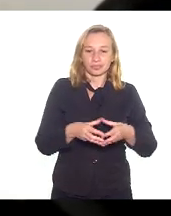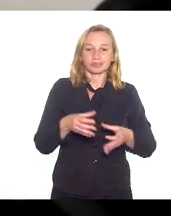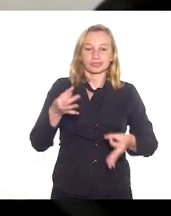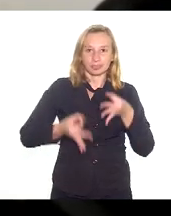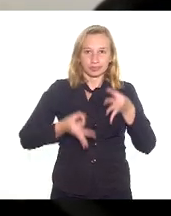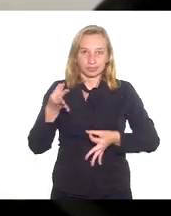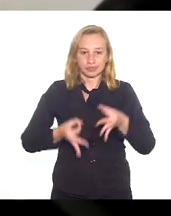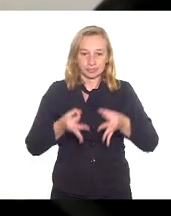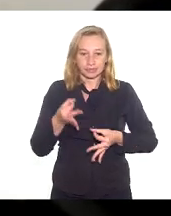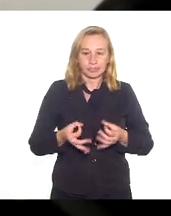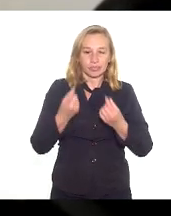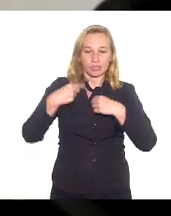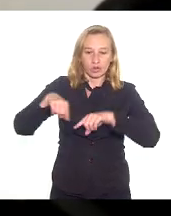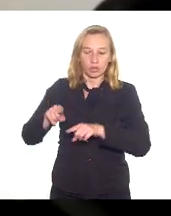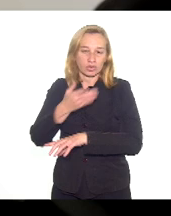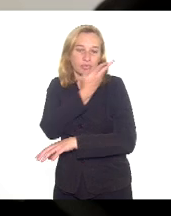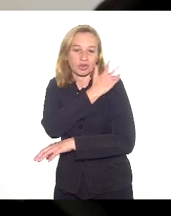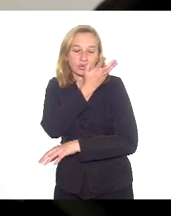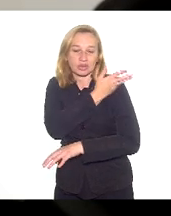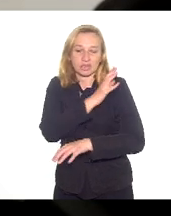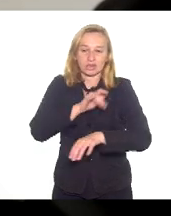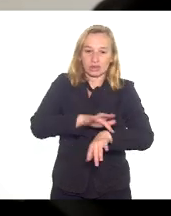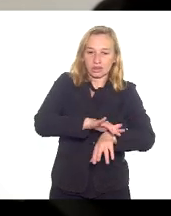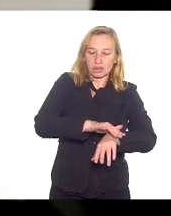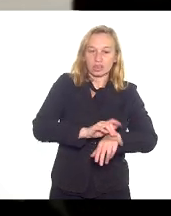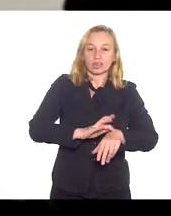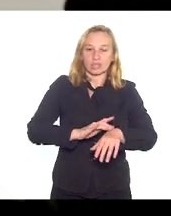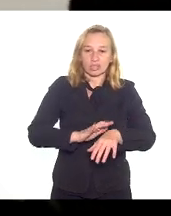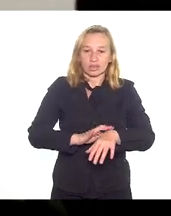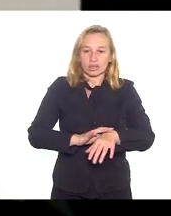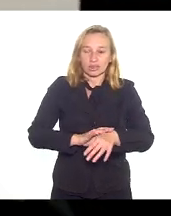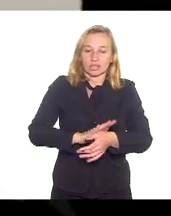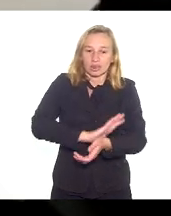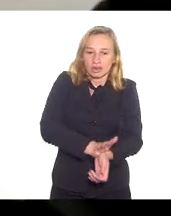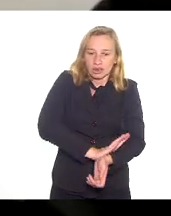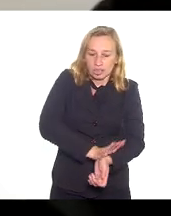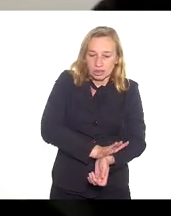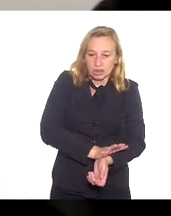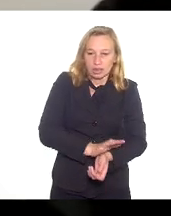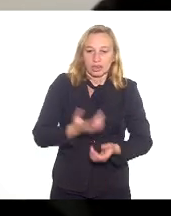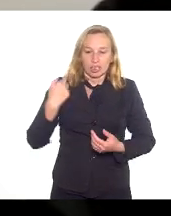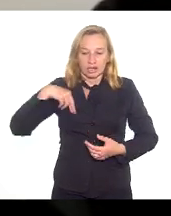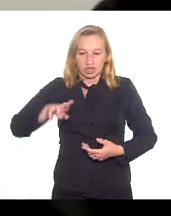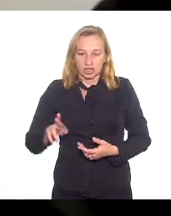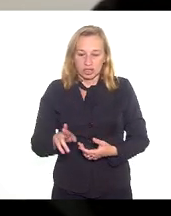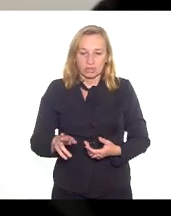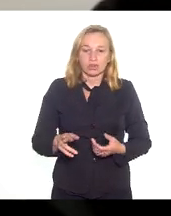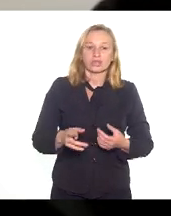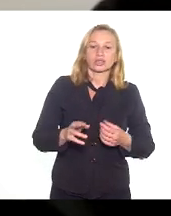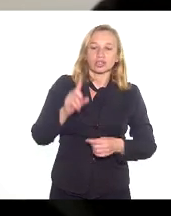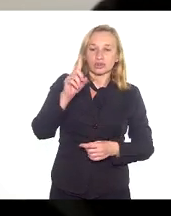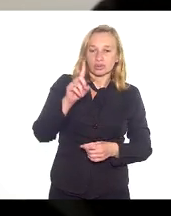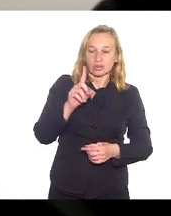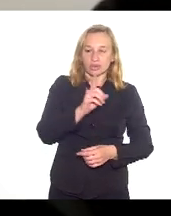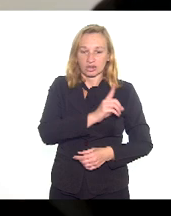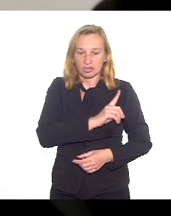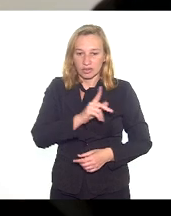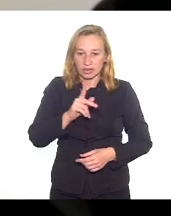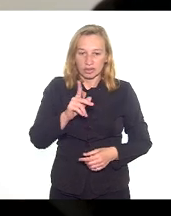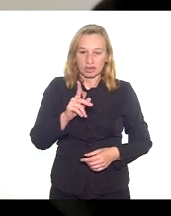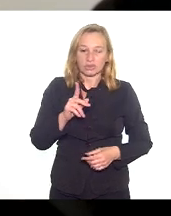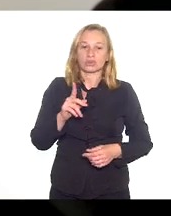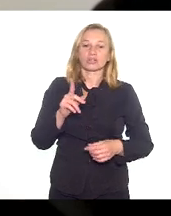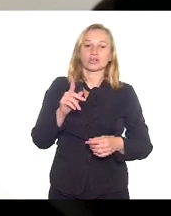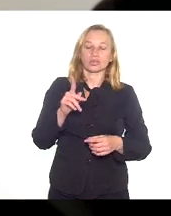Justiça, de combate às discriminações, preconceito de raça, cor, etnia, religião e procedência nacional, de defesa do meio ambiente, de política